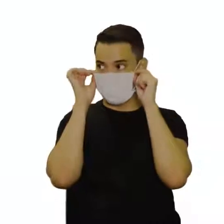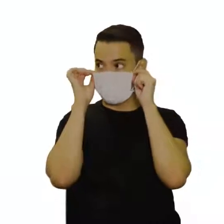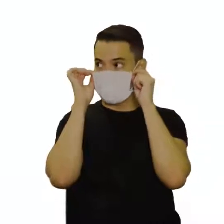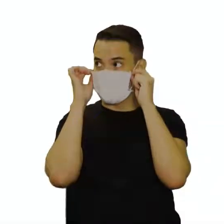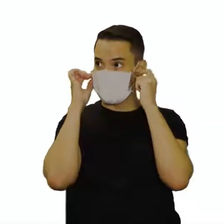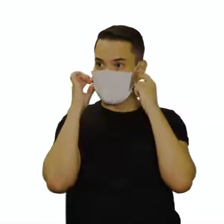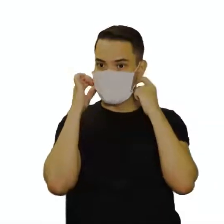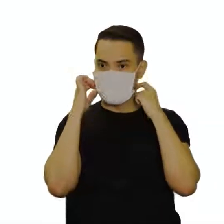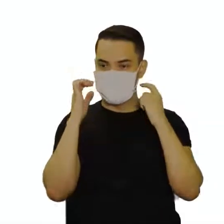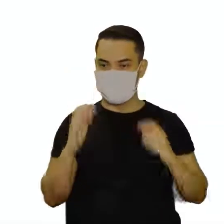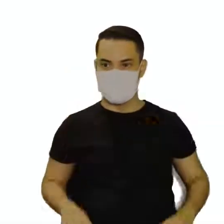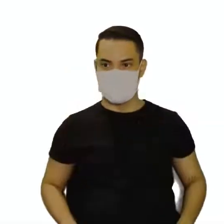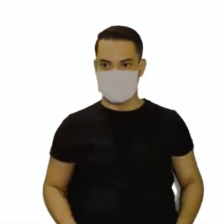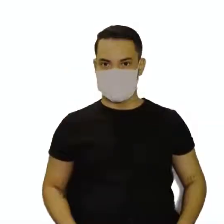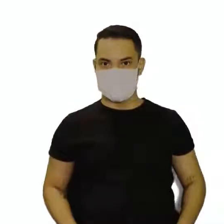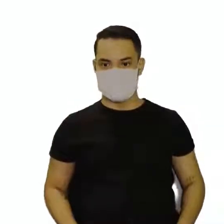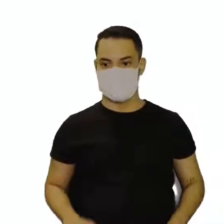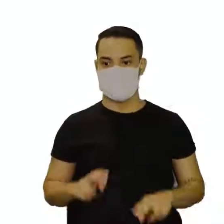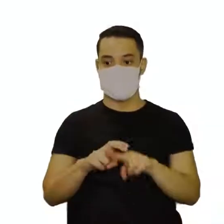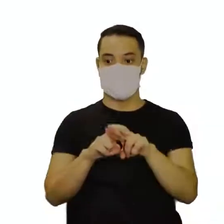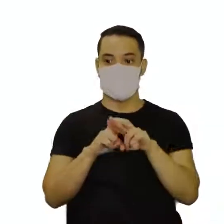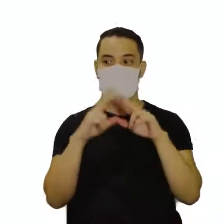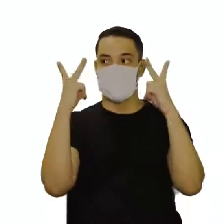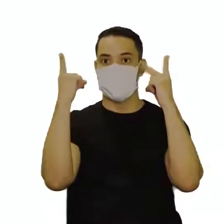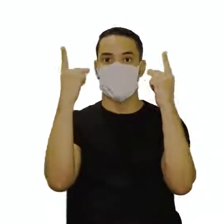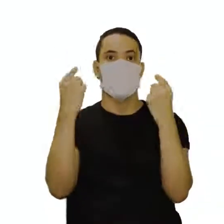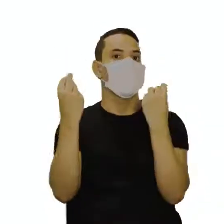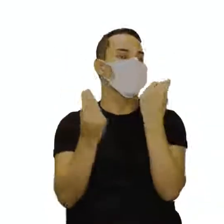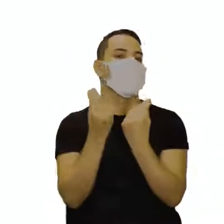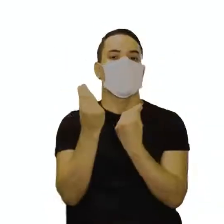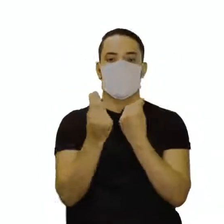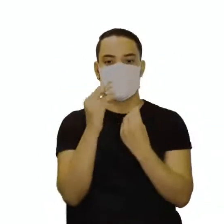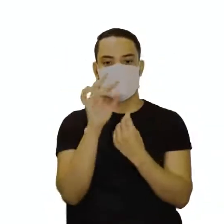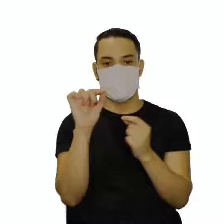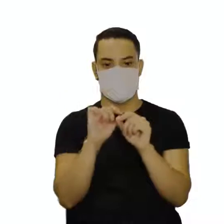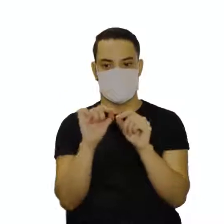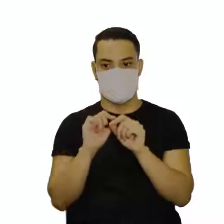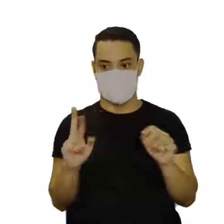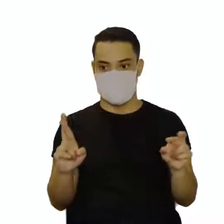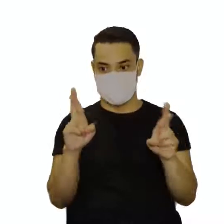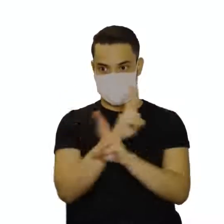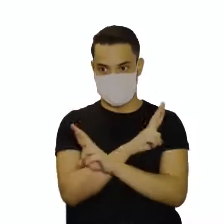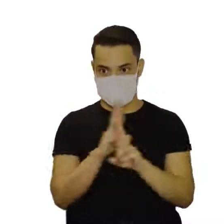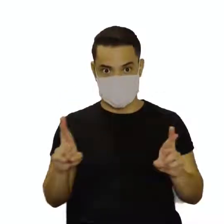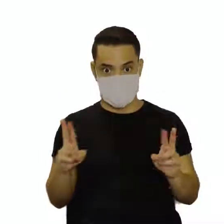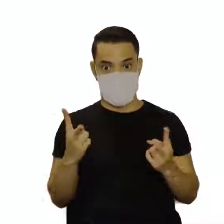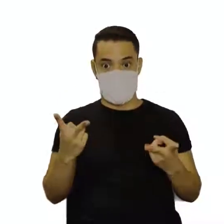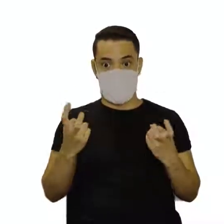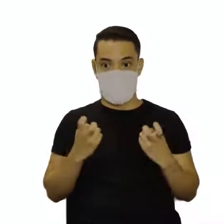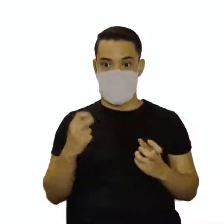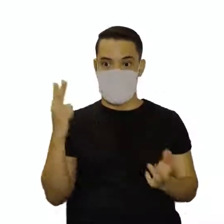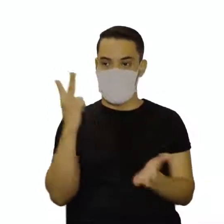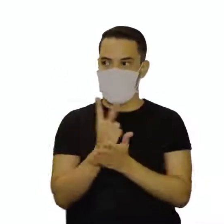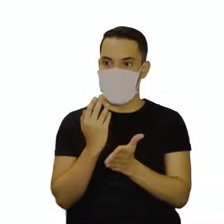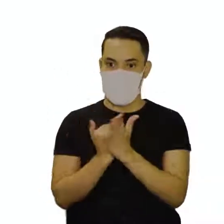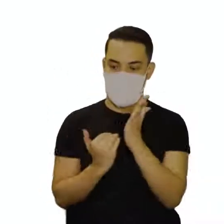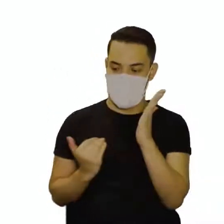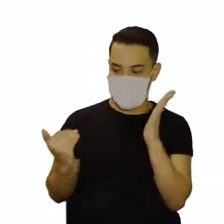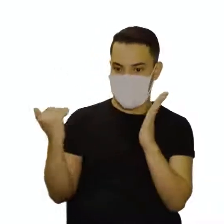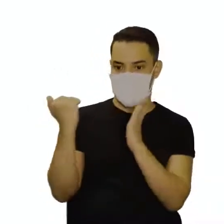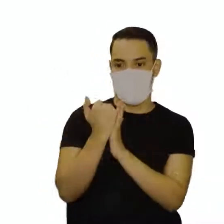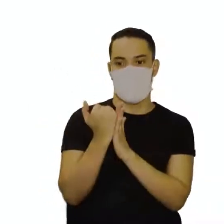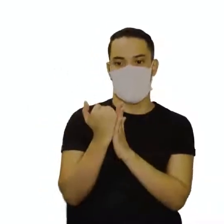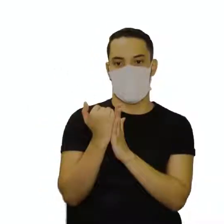bem tranquilo, né? Como você vai relacionar? Você percebe aqui, que quanto maior a corrente, maior a